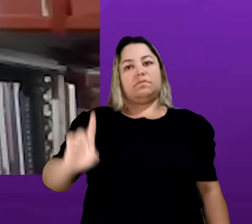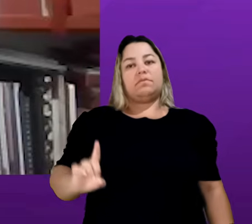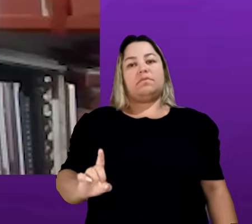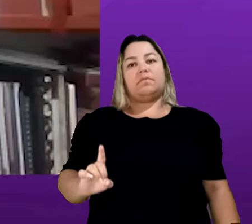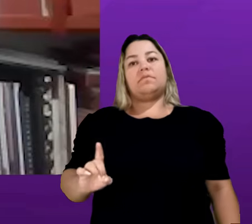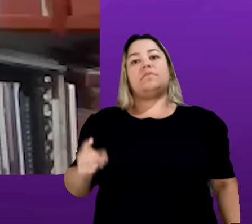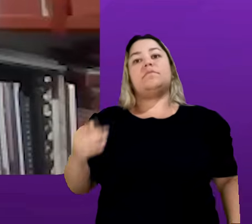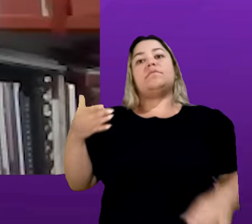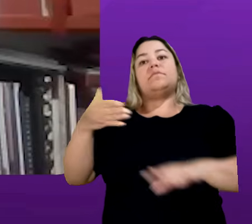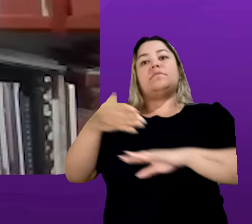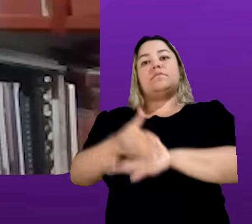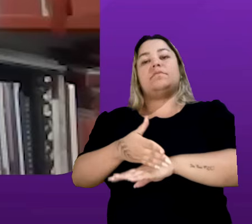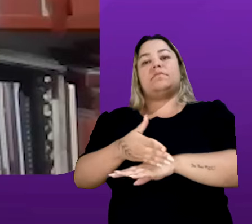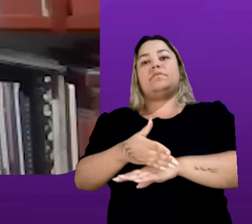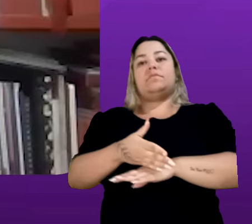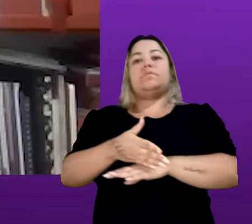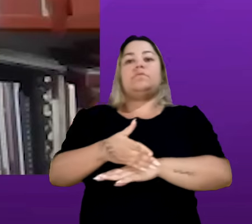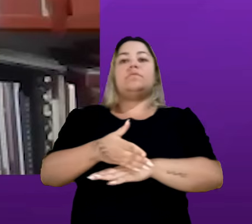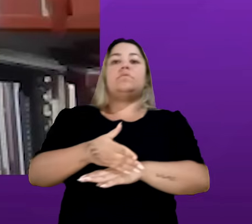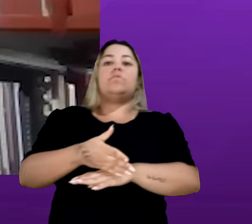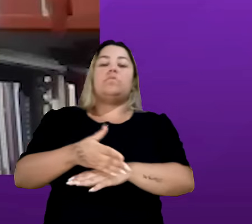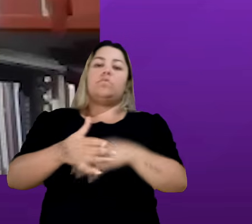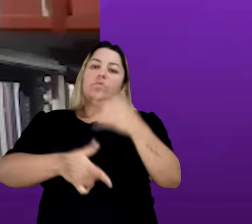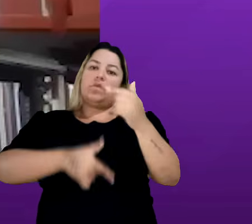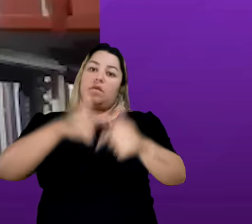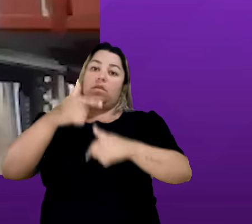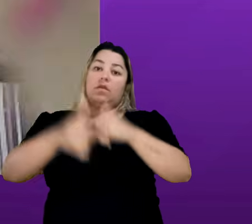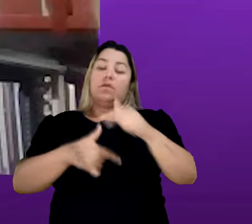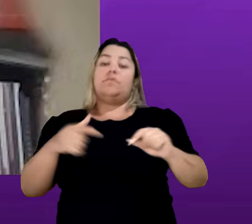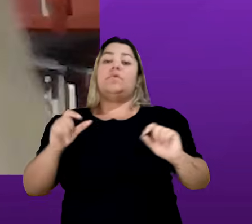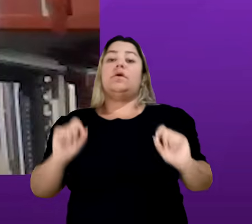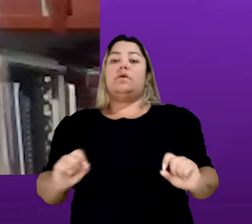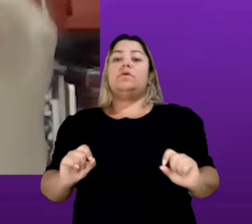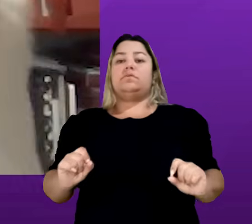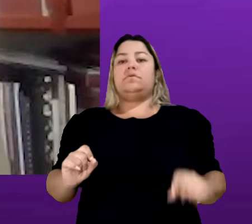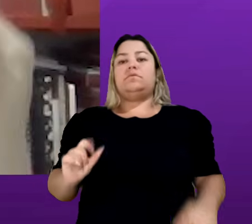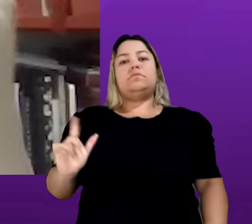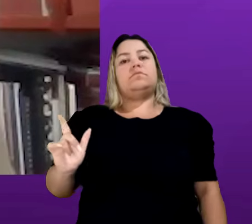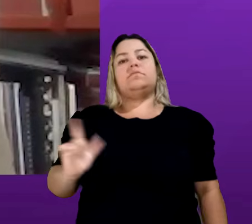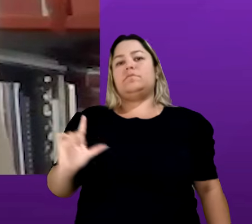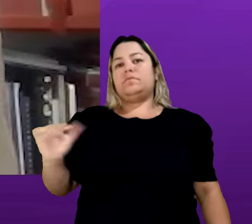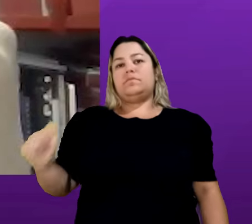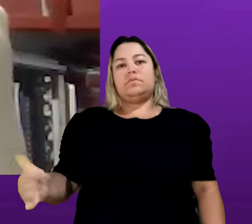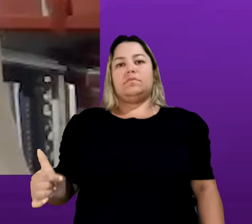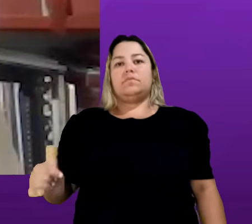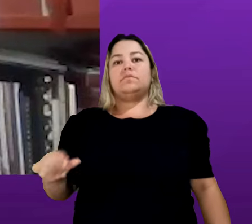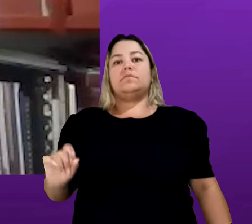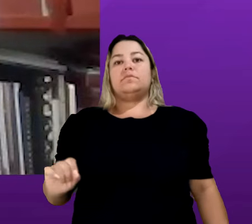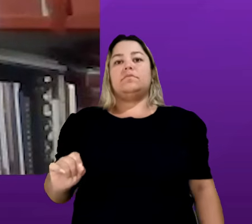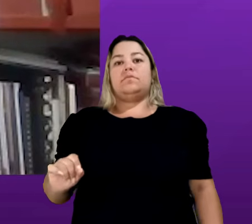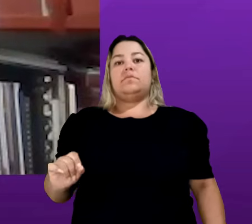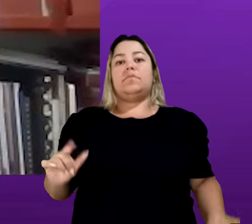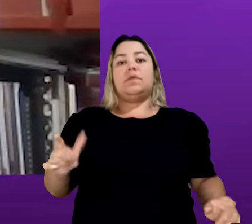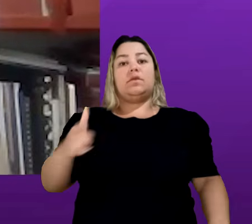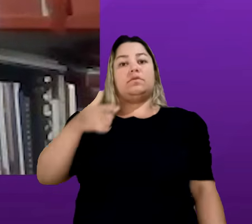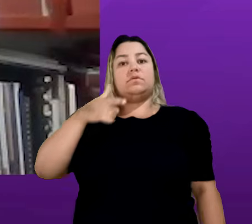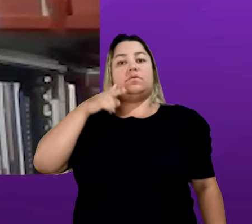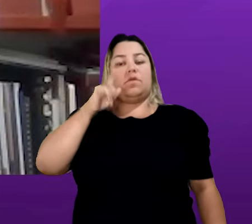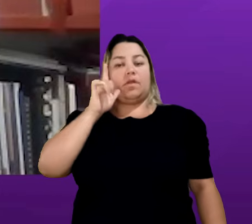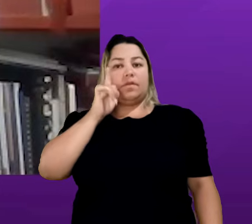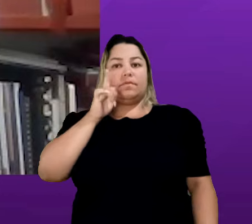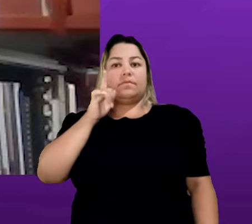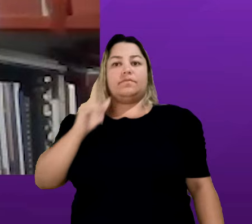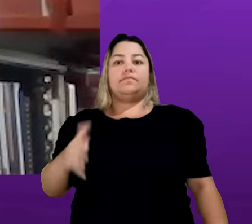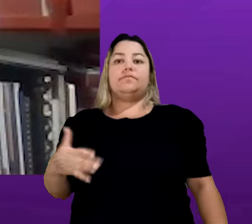no cargo e etc., sem ter tido um momento anterior. Na minha